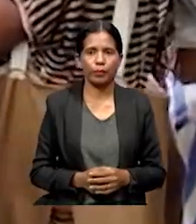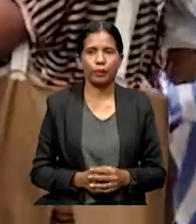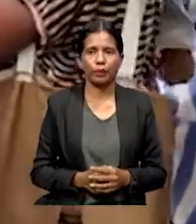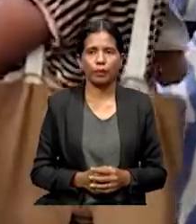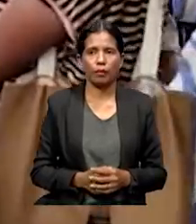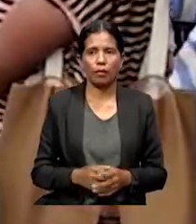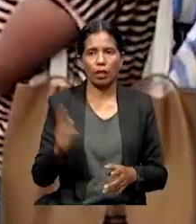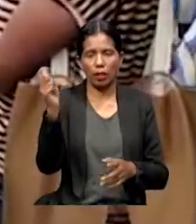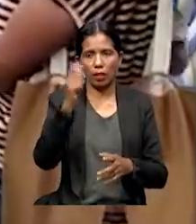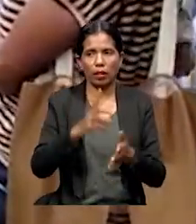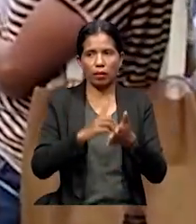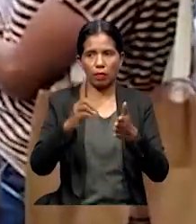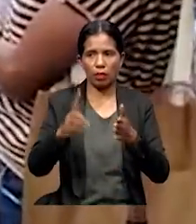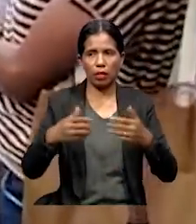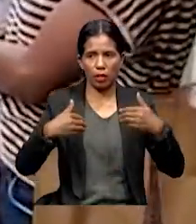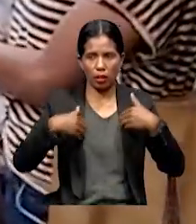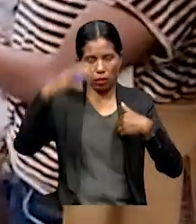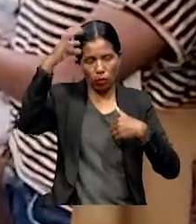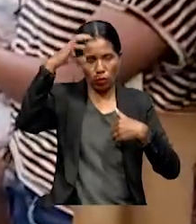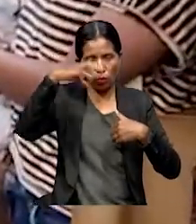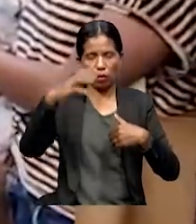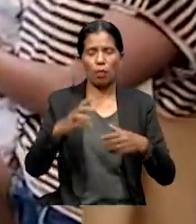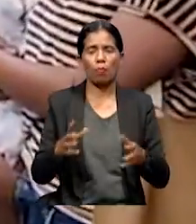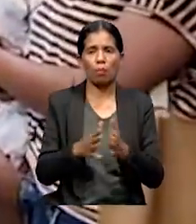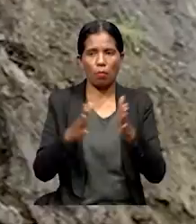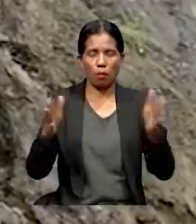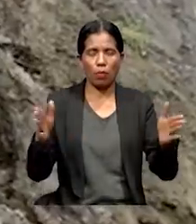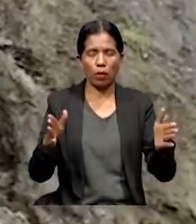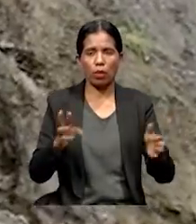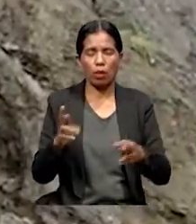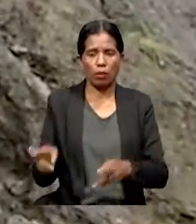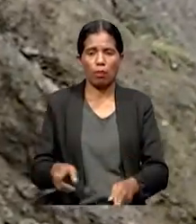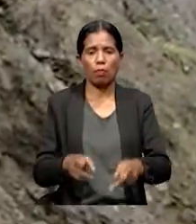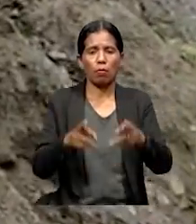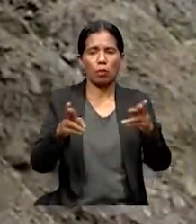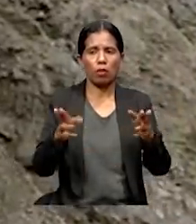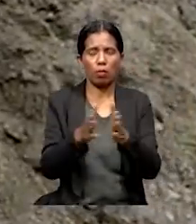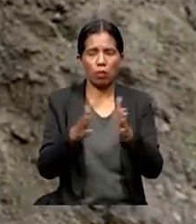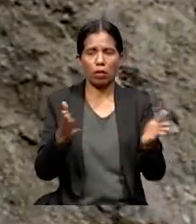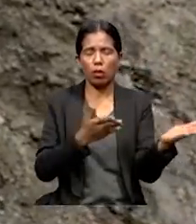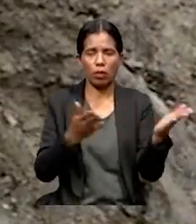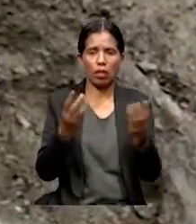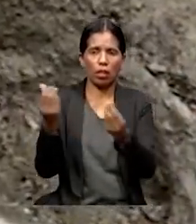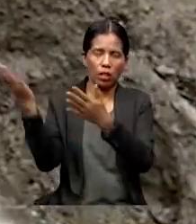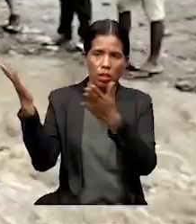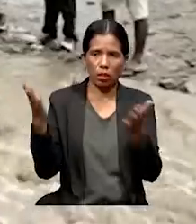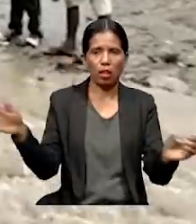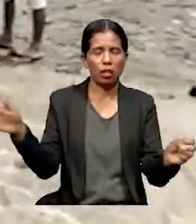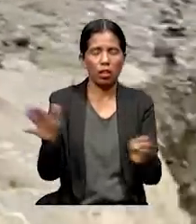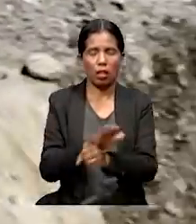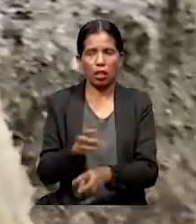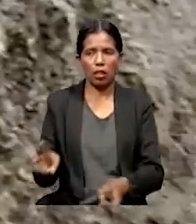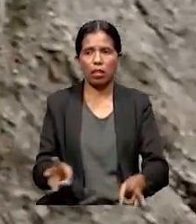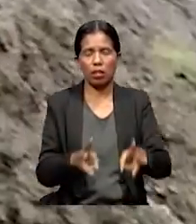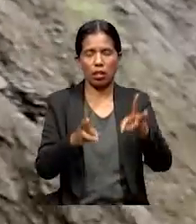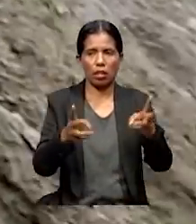Iha terça semana ne acontece udambot provoca motatun ho capacidade nebe forte no raihalai lori taka estrada publiku iha área